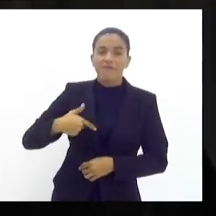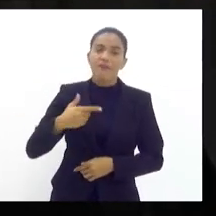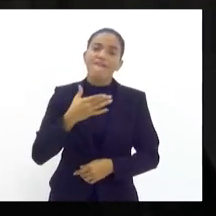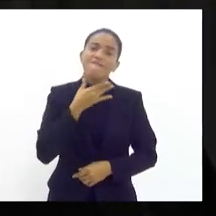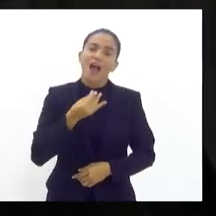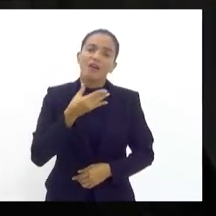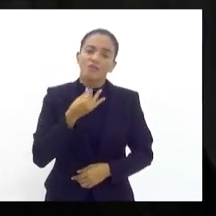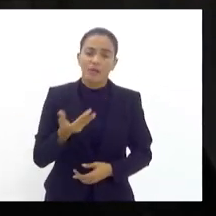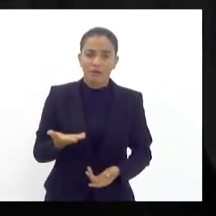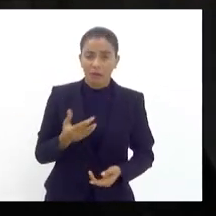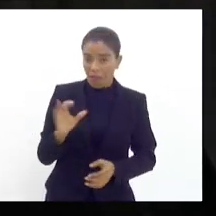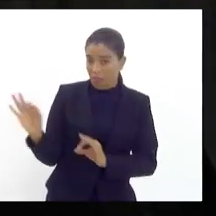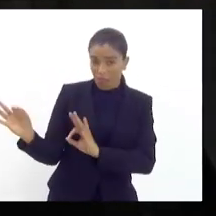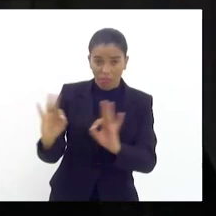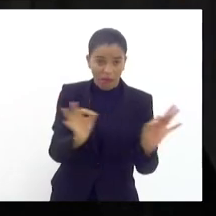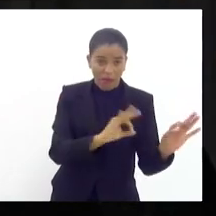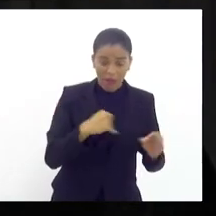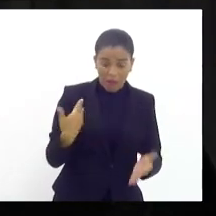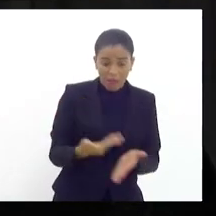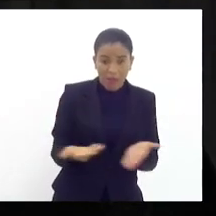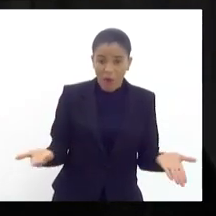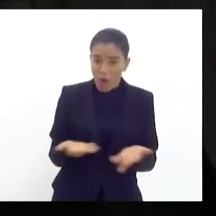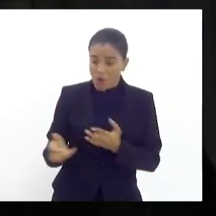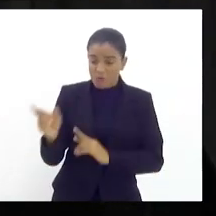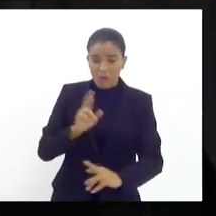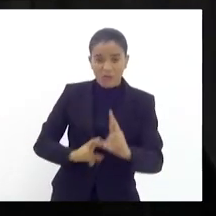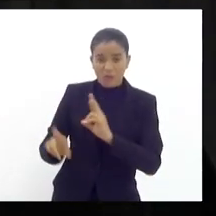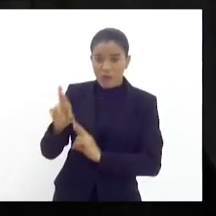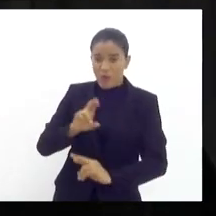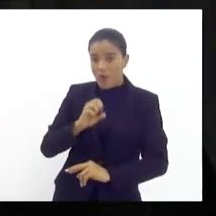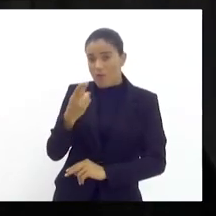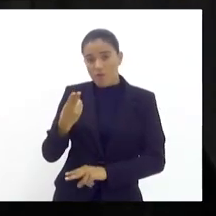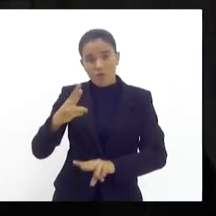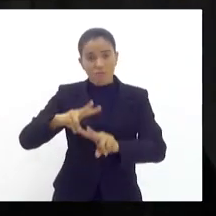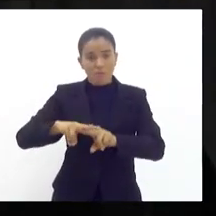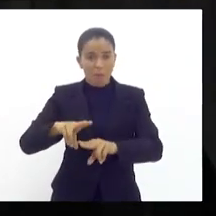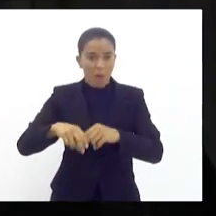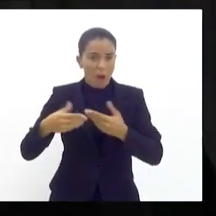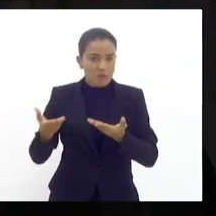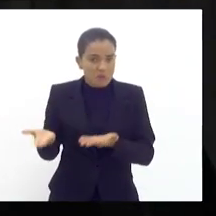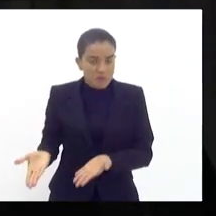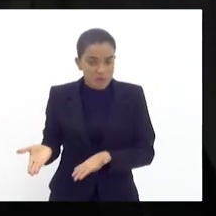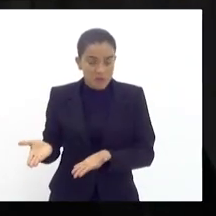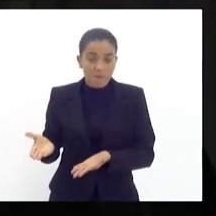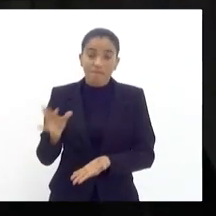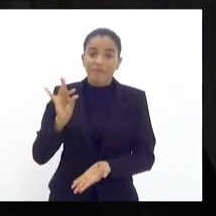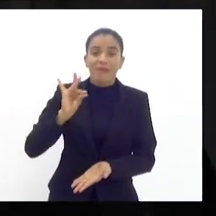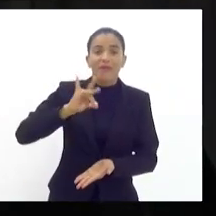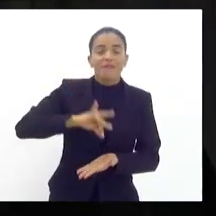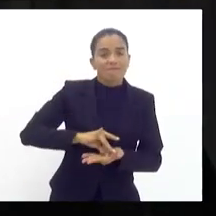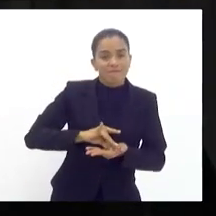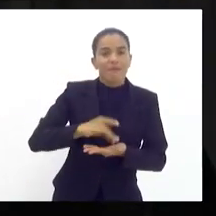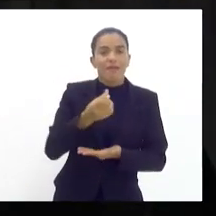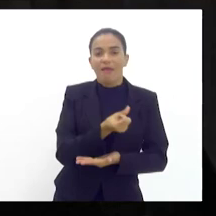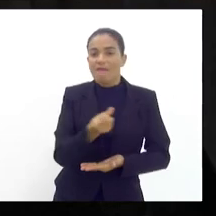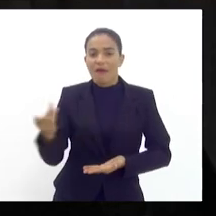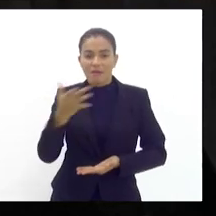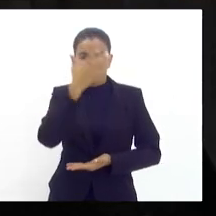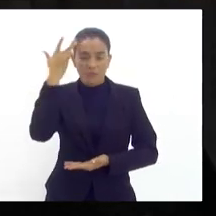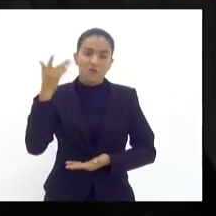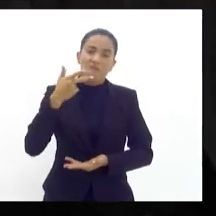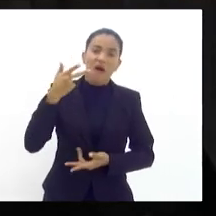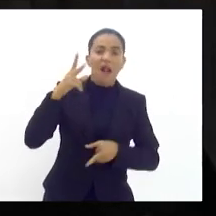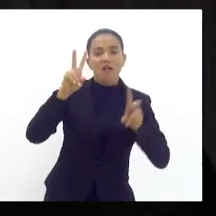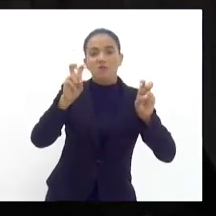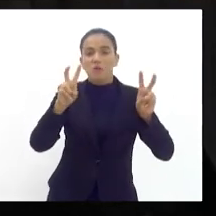Eu repito ninguém até hoje respondeu foi preso por conta disso a verdade é que muitos que falam a respeito